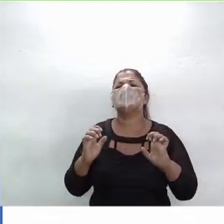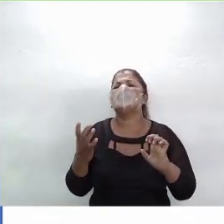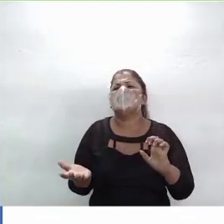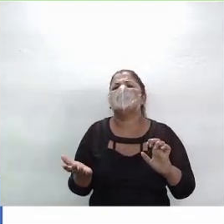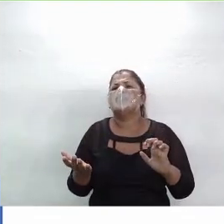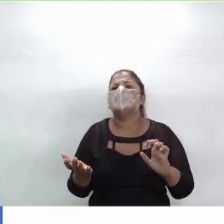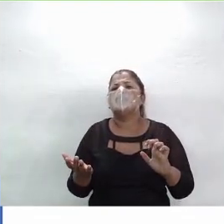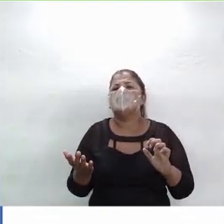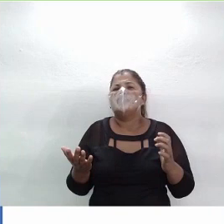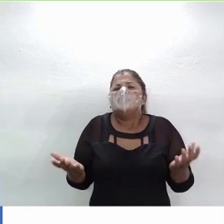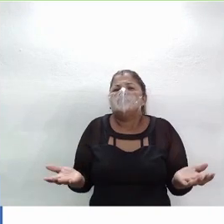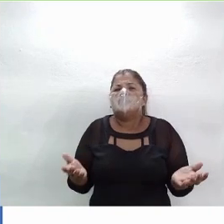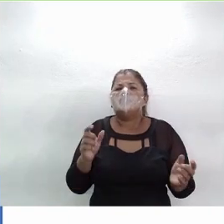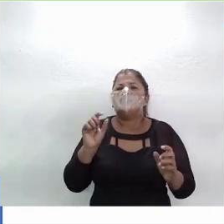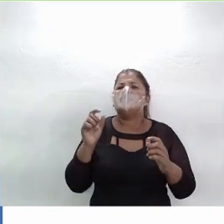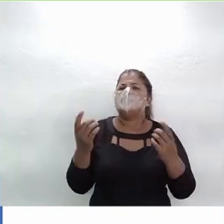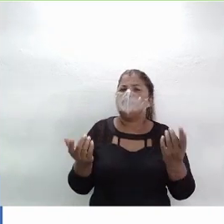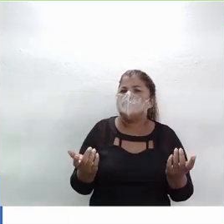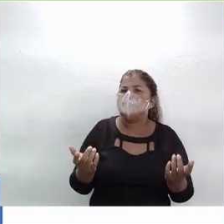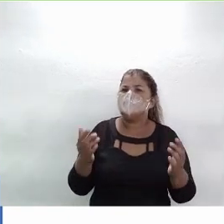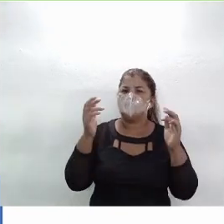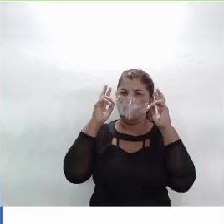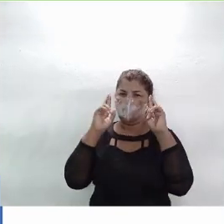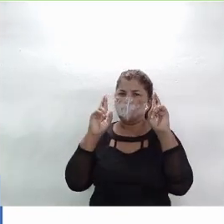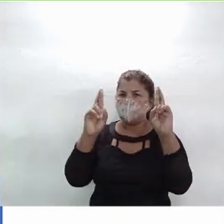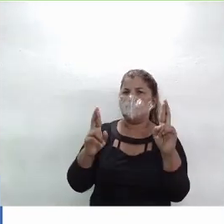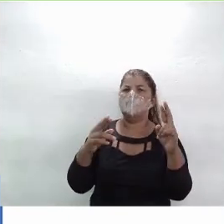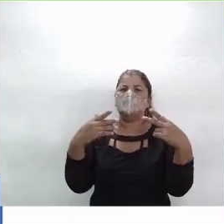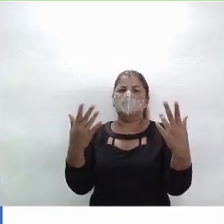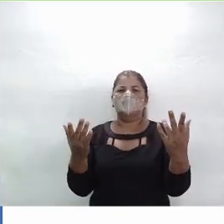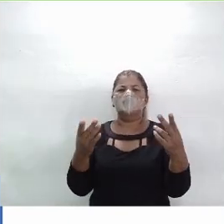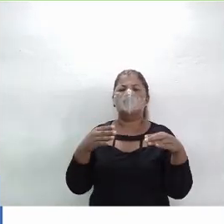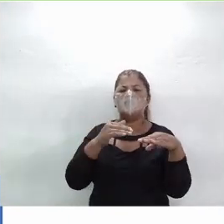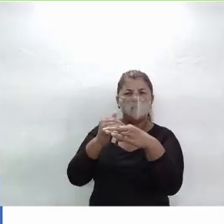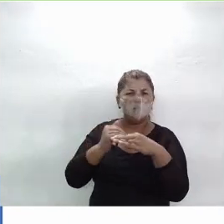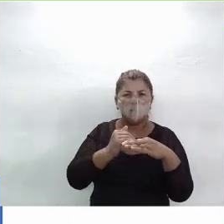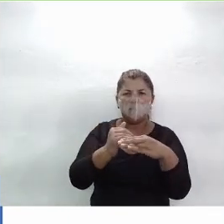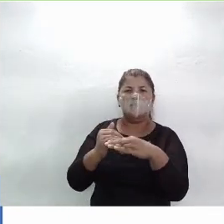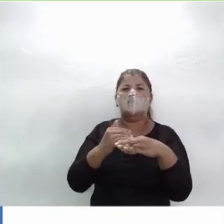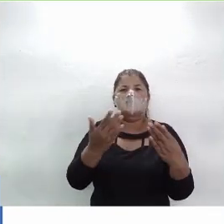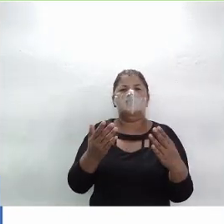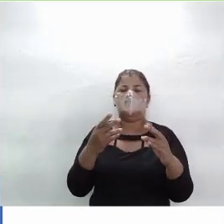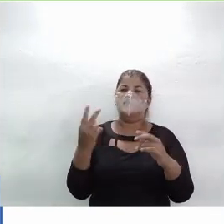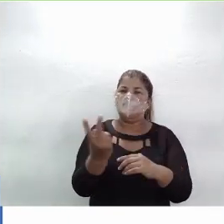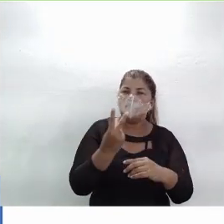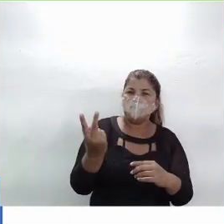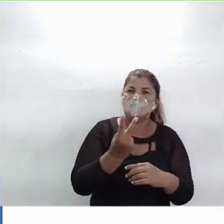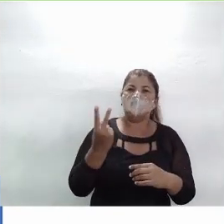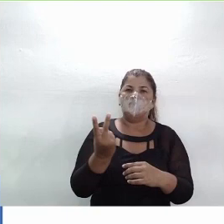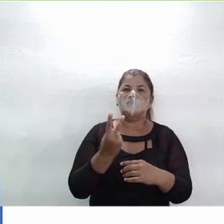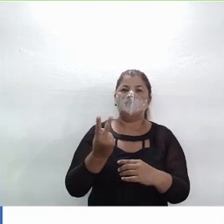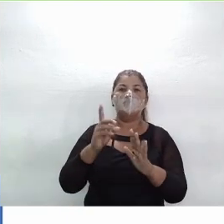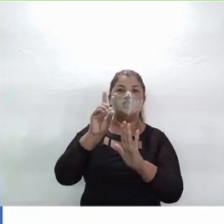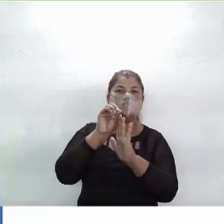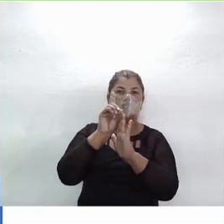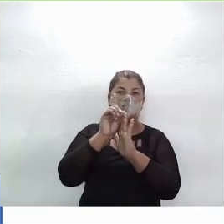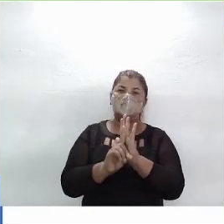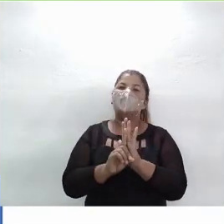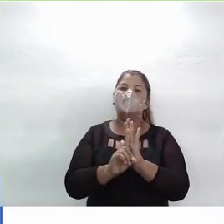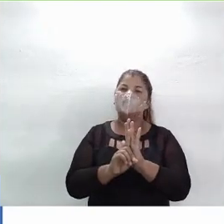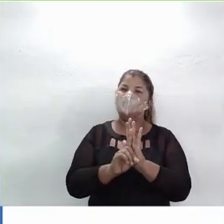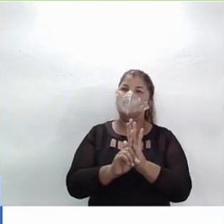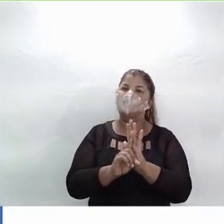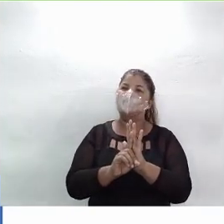aí. Ética, respeito, igualdade, valores, direitos.